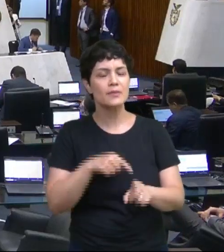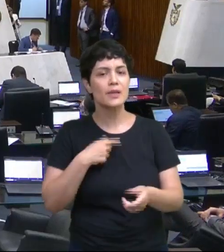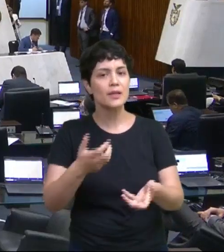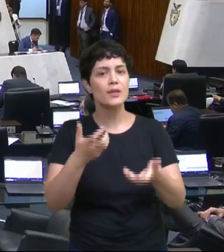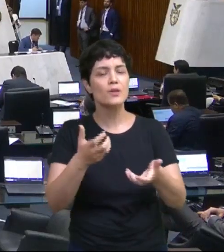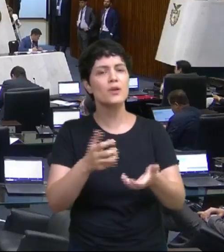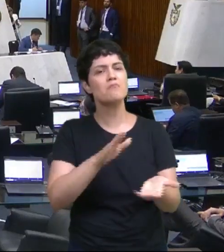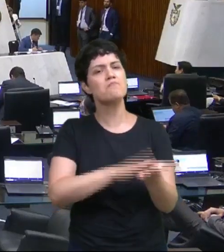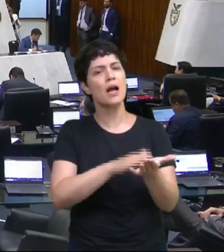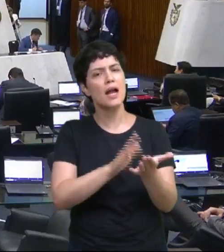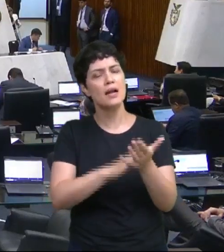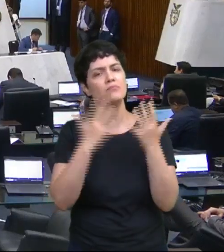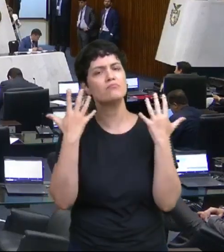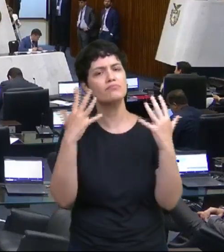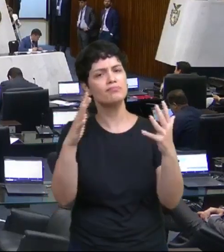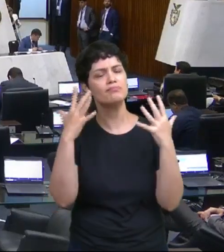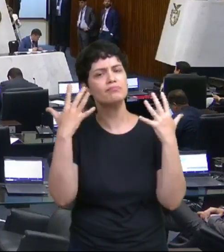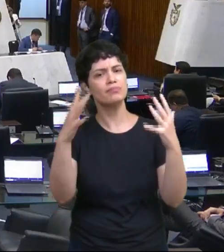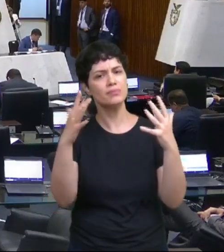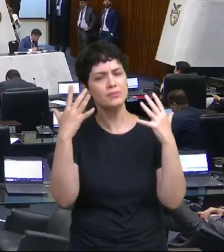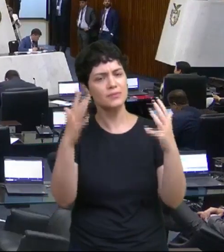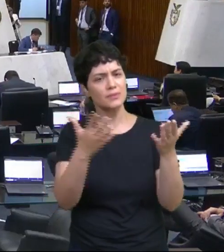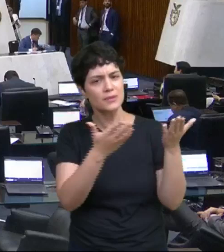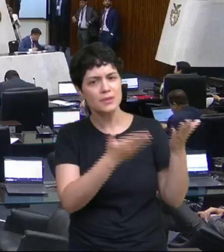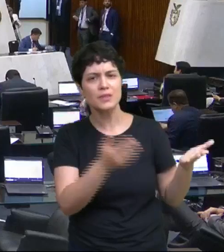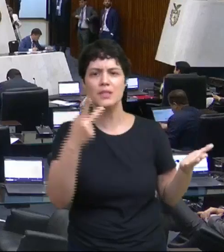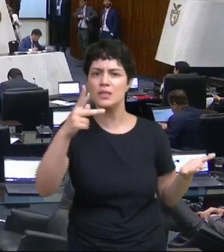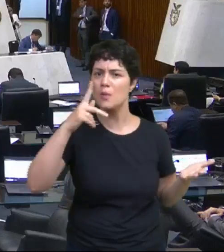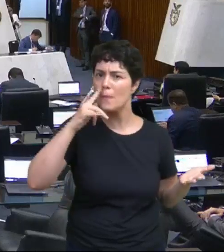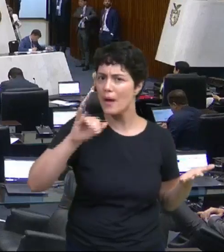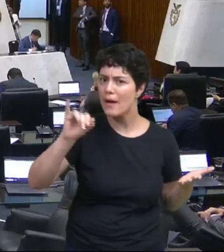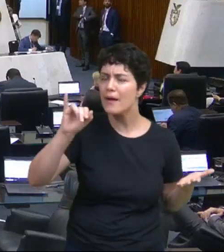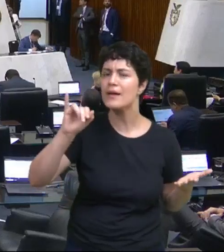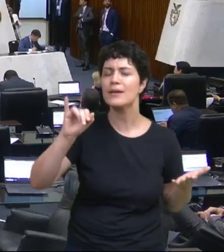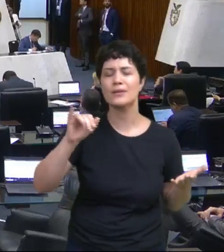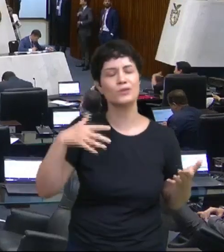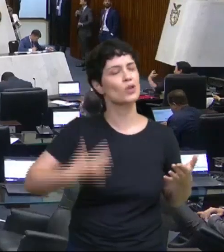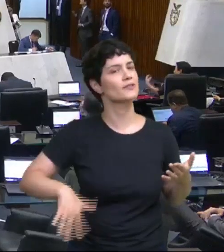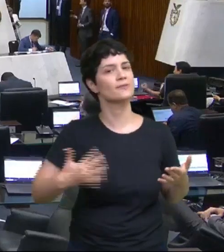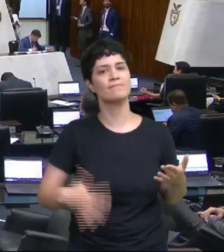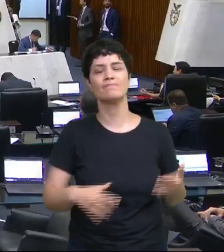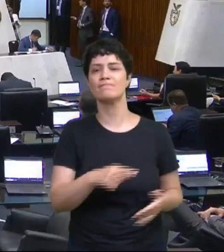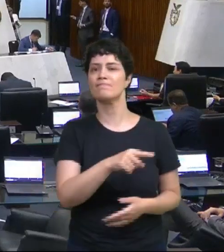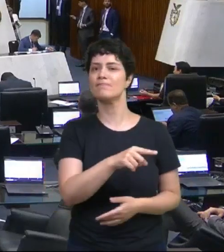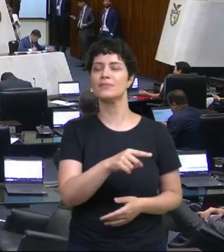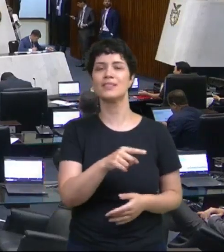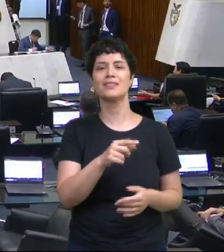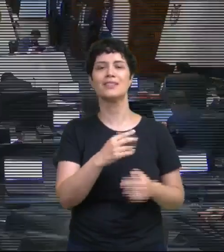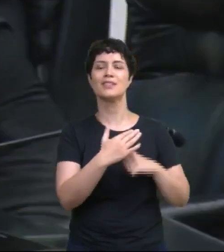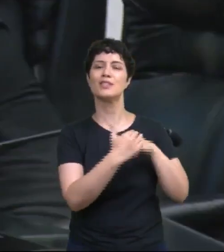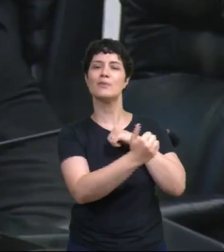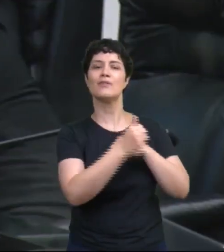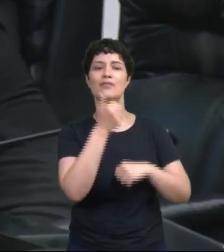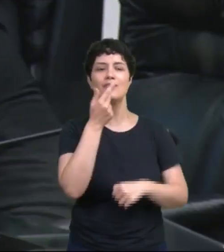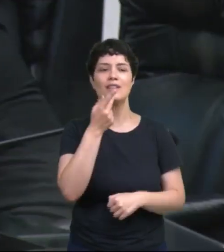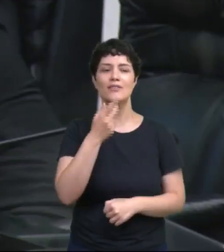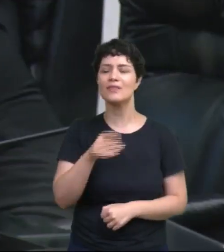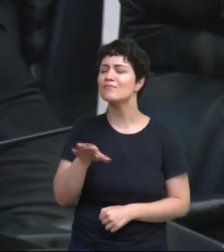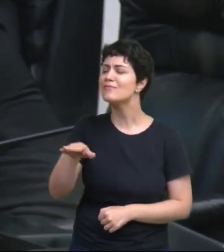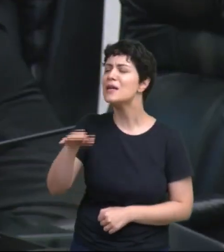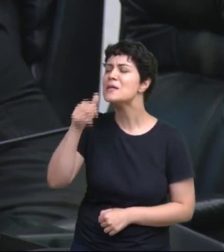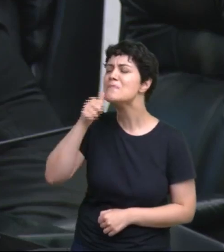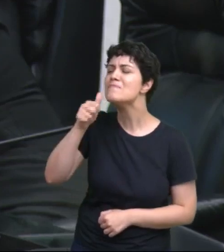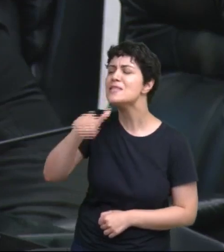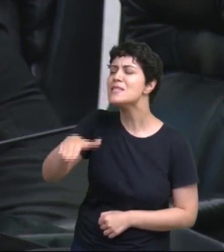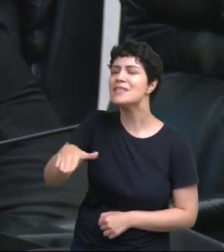parabenizar o seu pai. Nossa, ele me chamava de minha menina lá